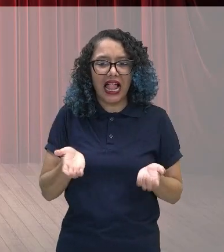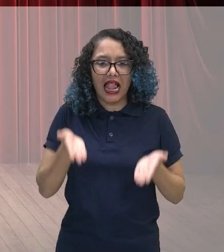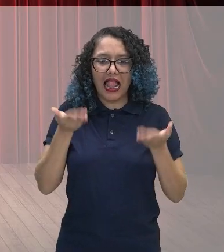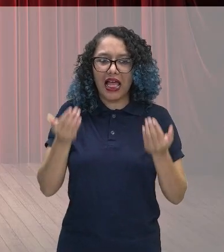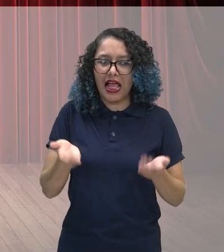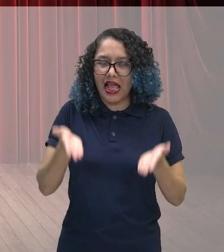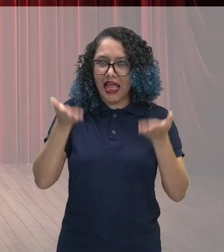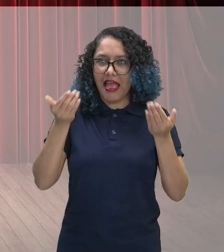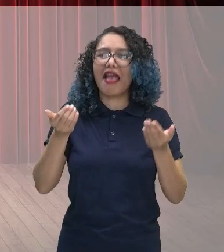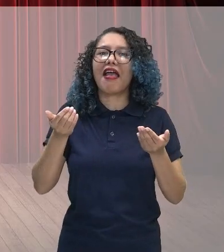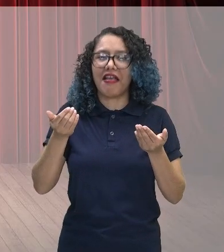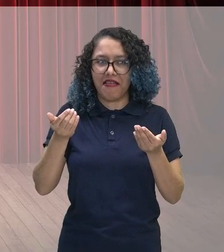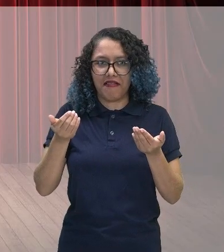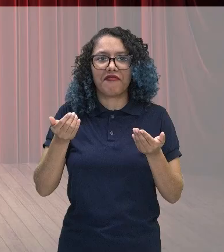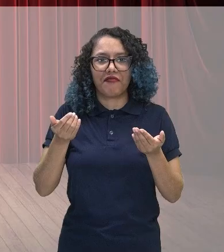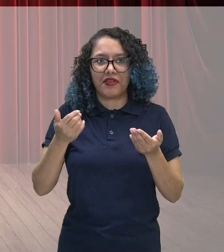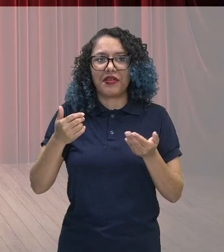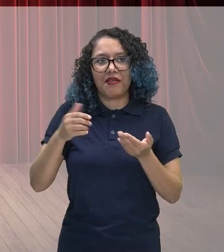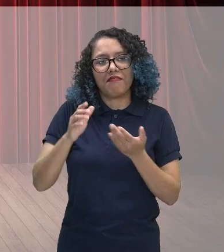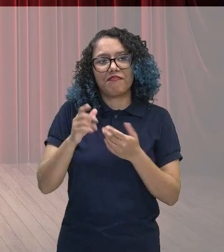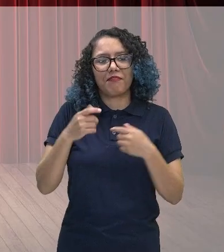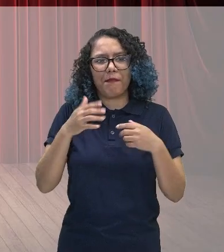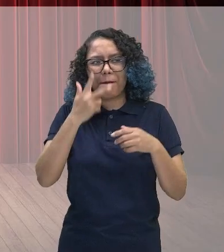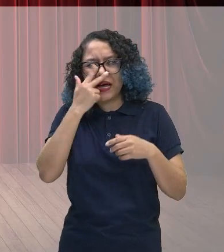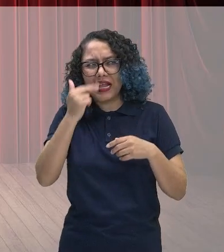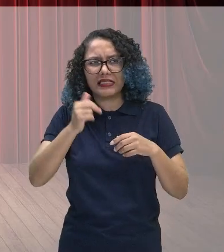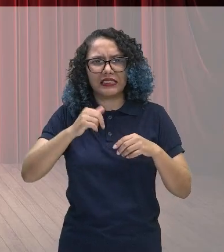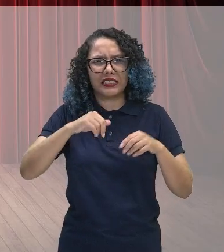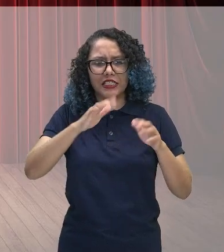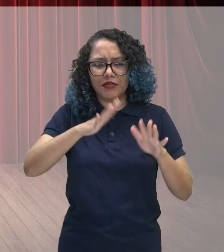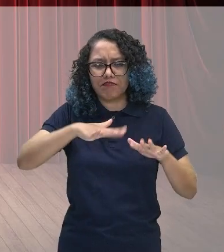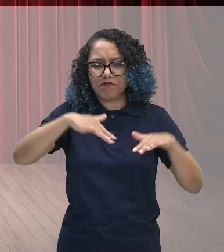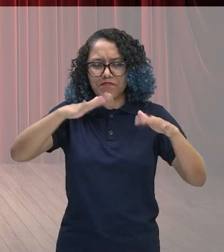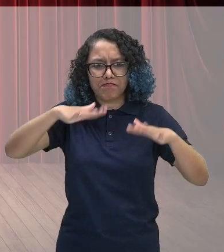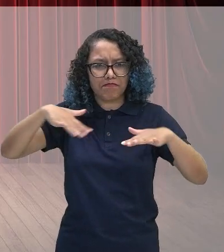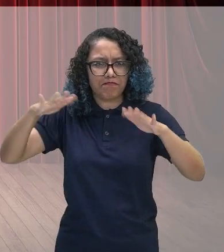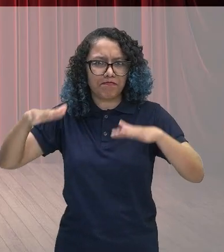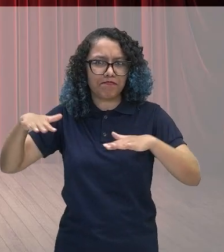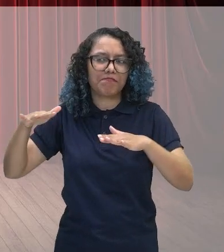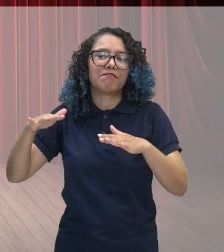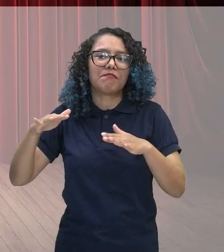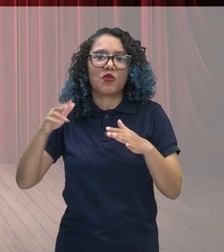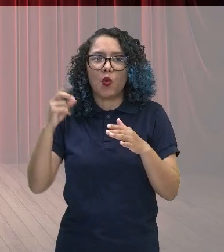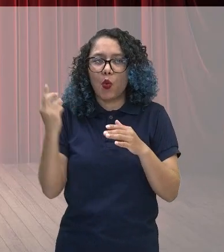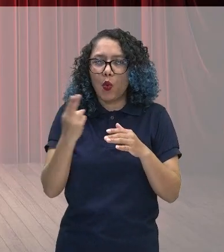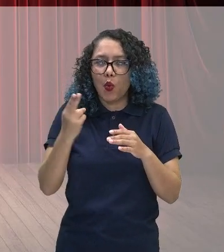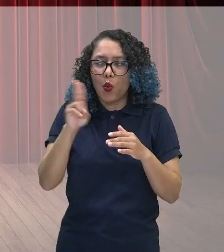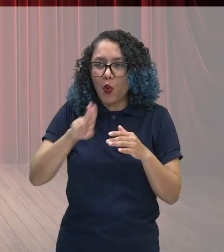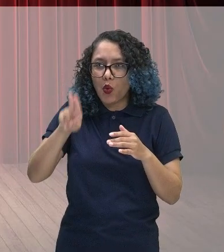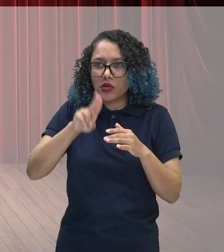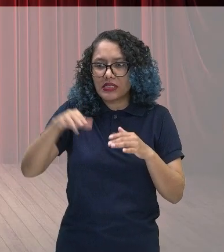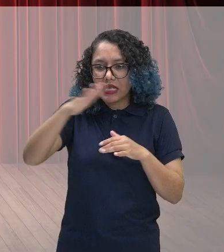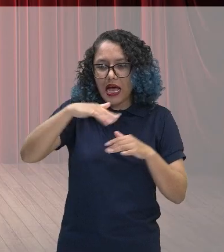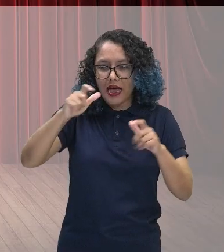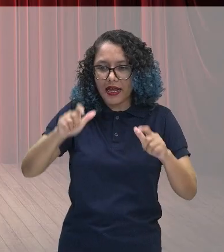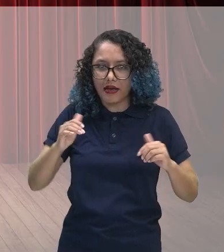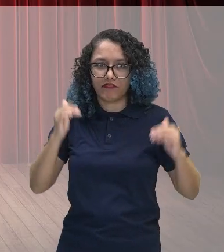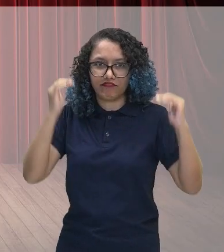mais leve, como se fosse flutuando. Então, elas usam muito a parte alta. Já na